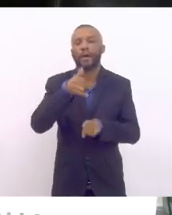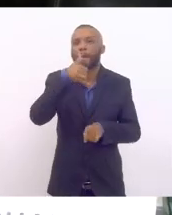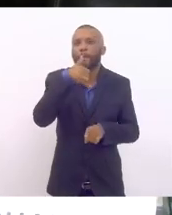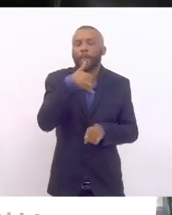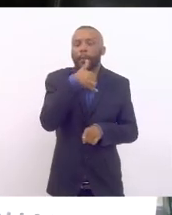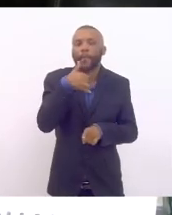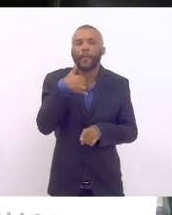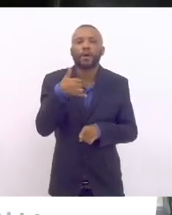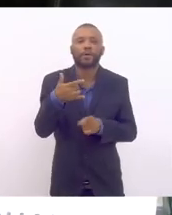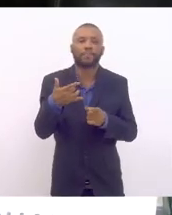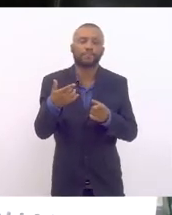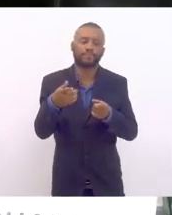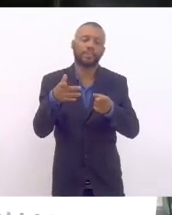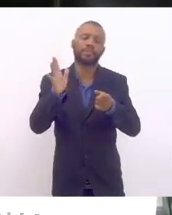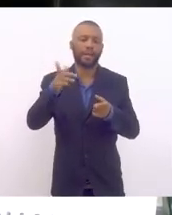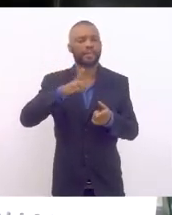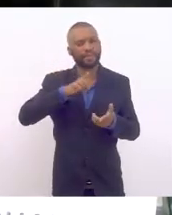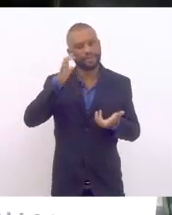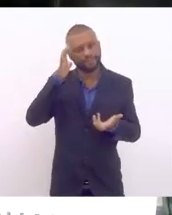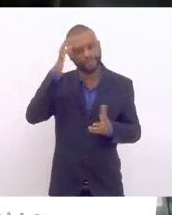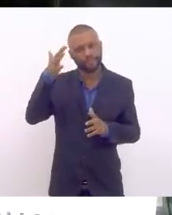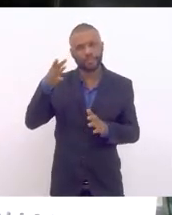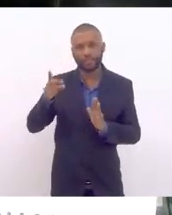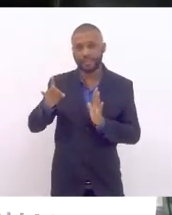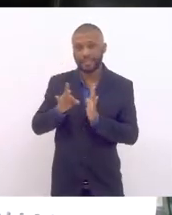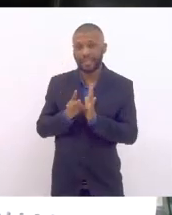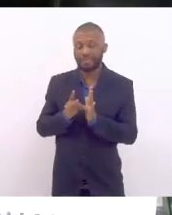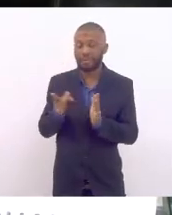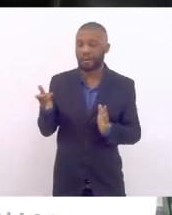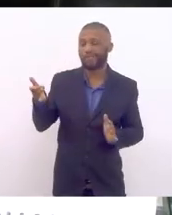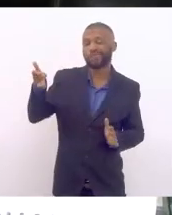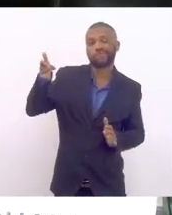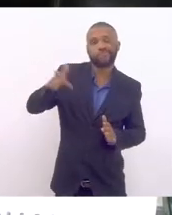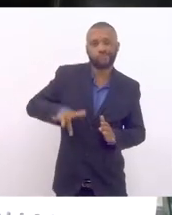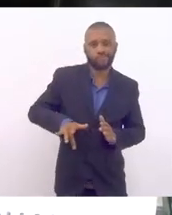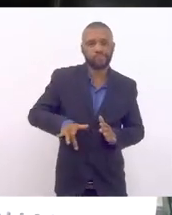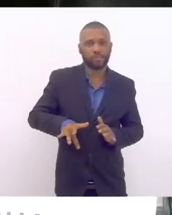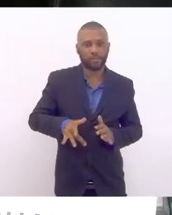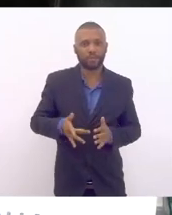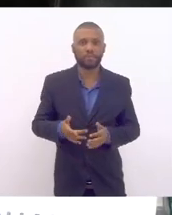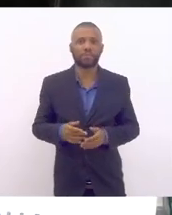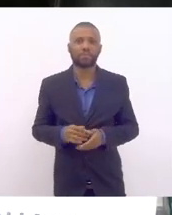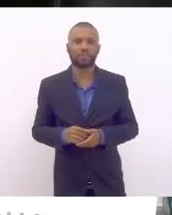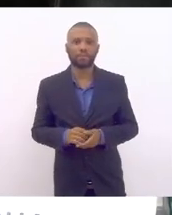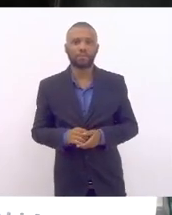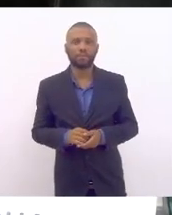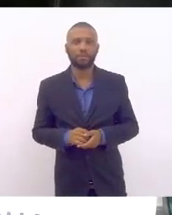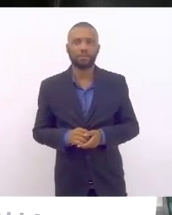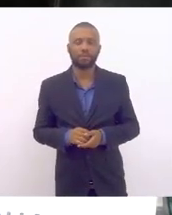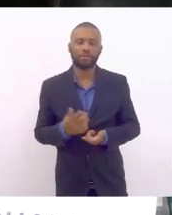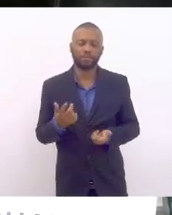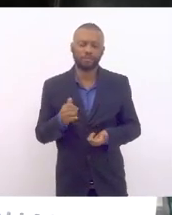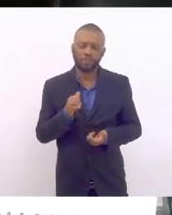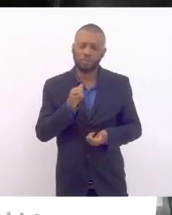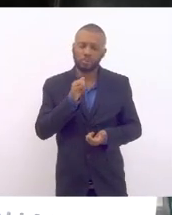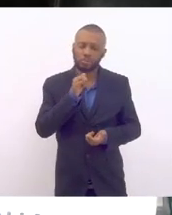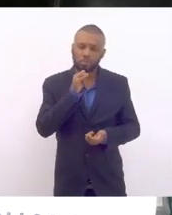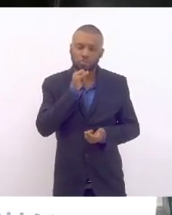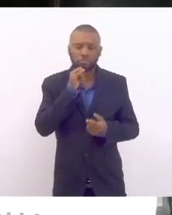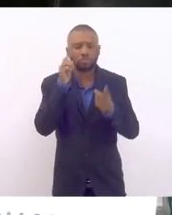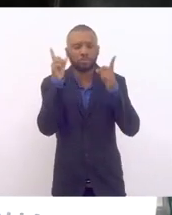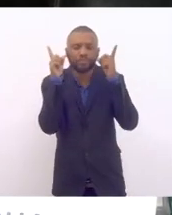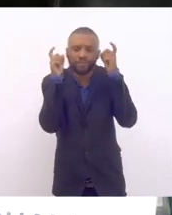é que na realidade chegou no fundo do poço bom e foi muito triste muito